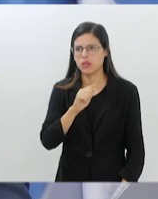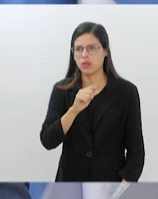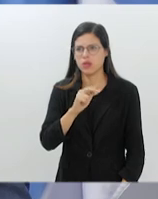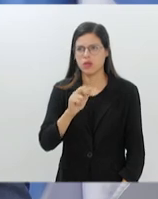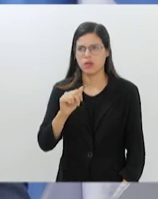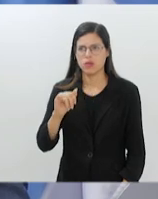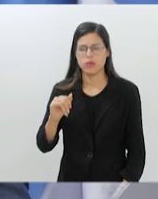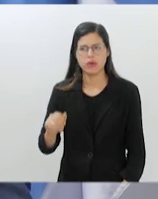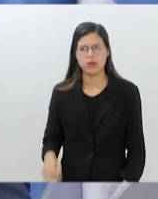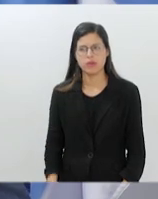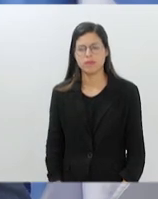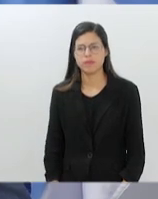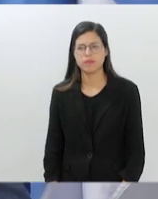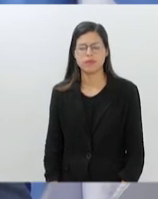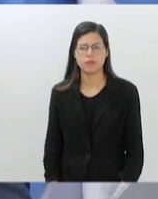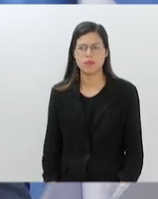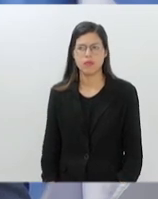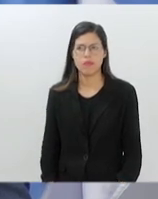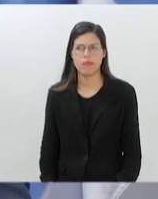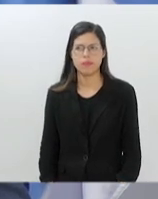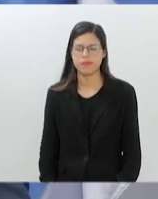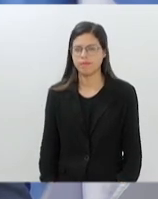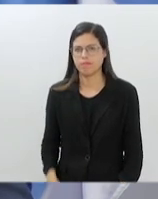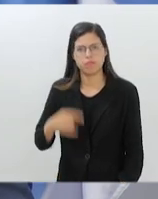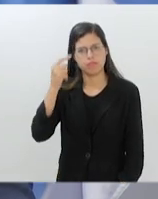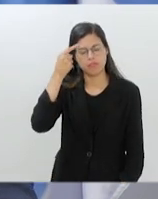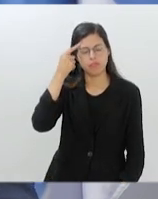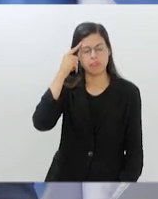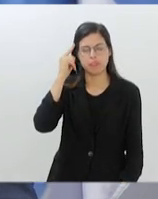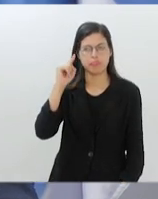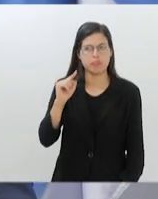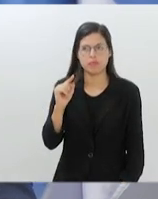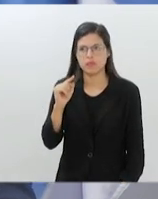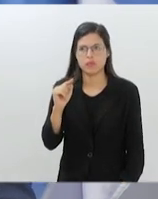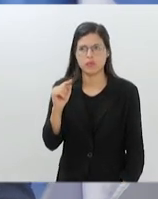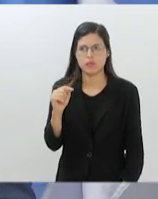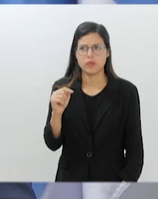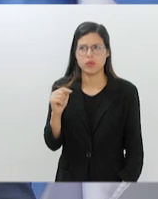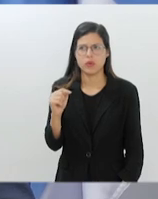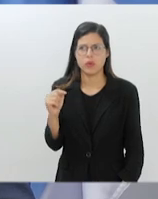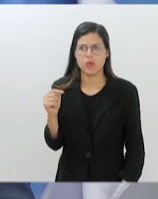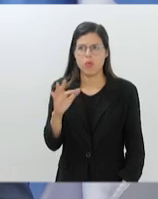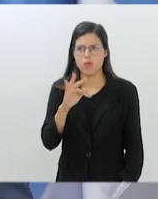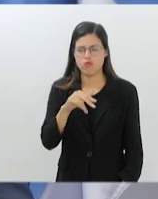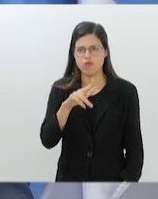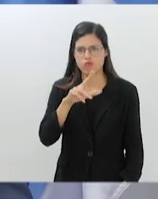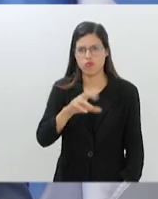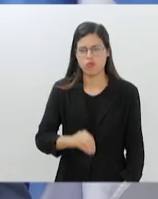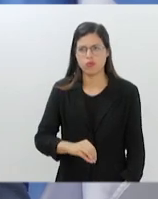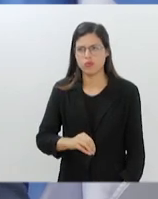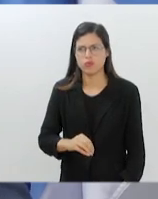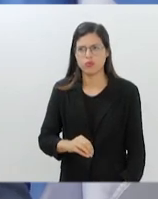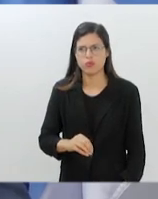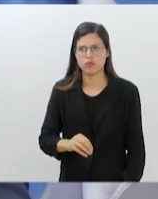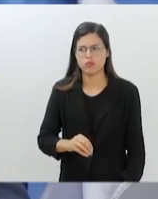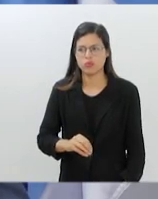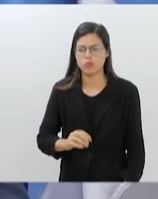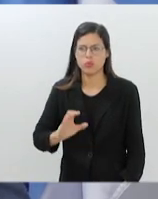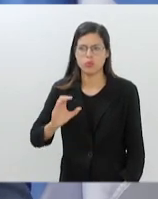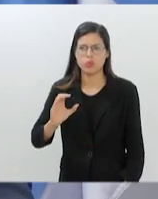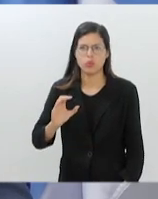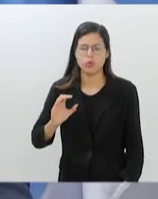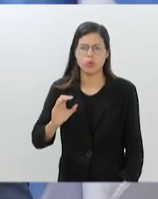não não não me não me passa pela cabeça que algum fundo oriental algum fundo do Oriente